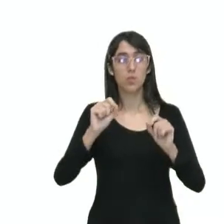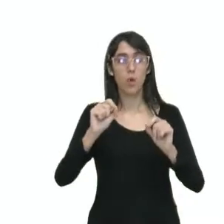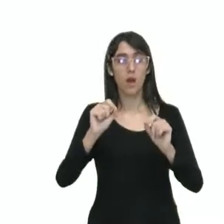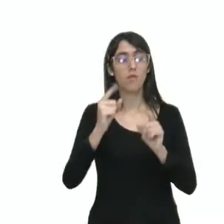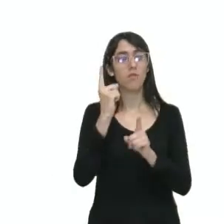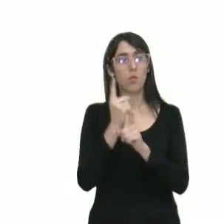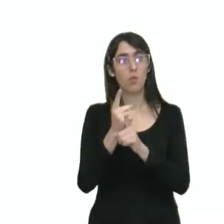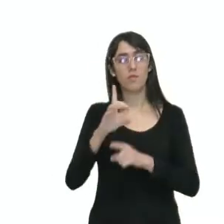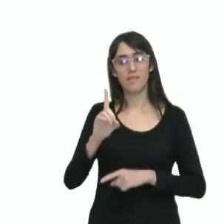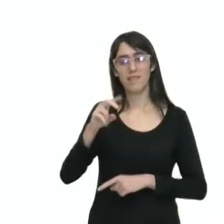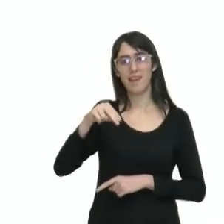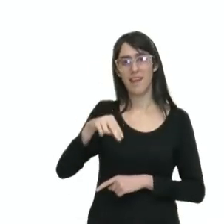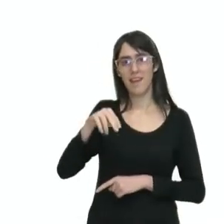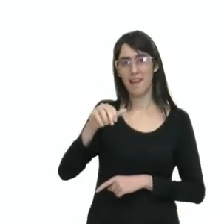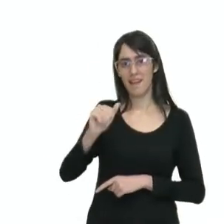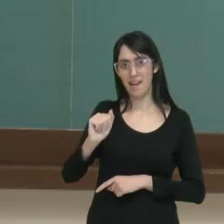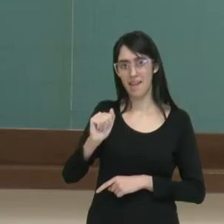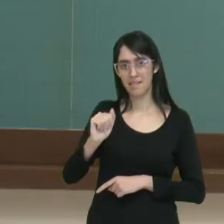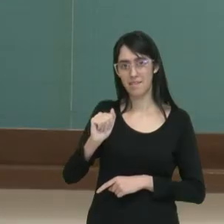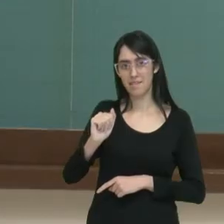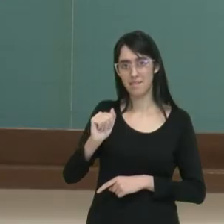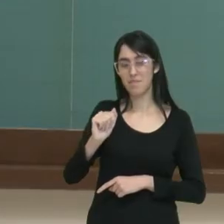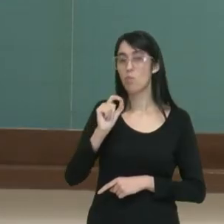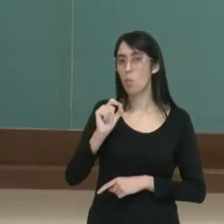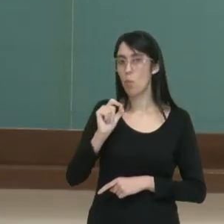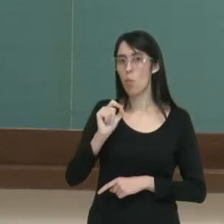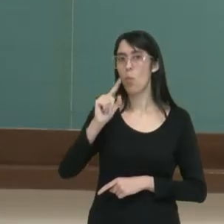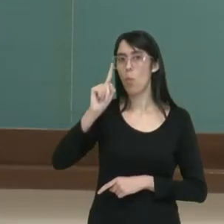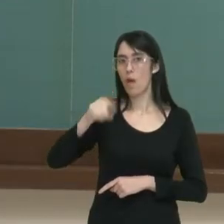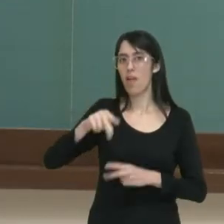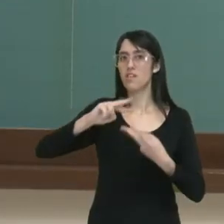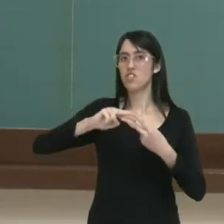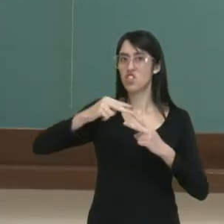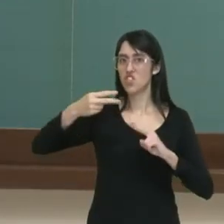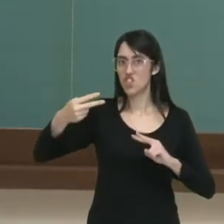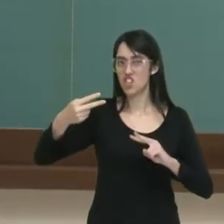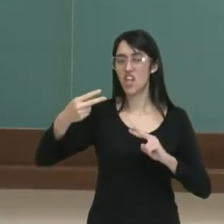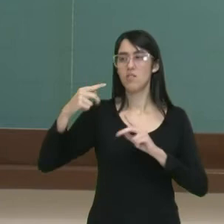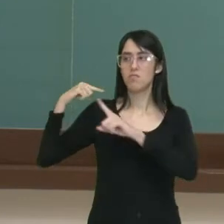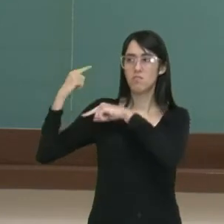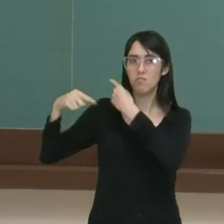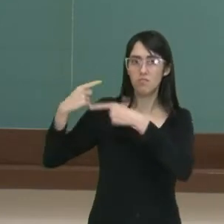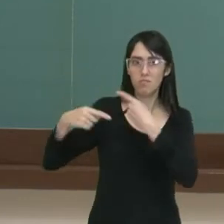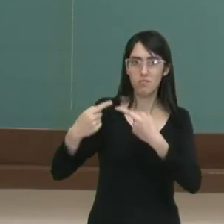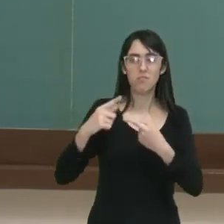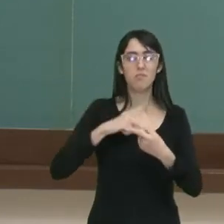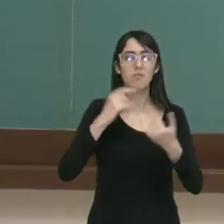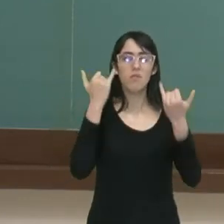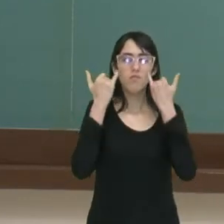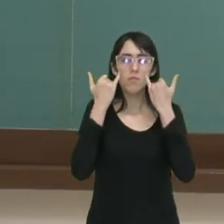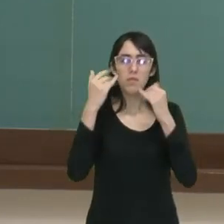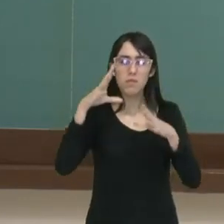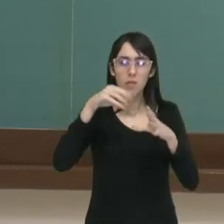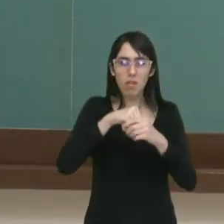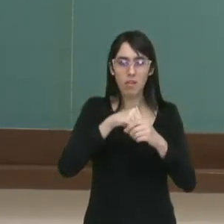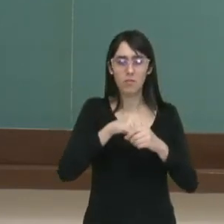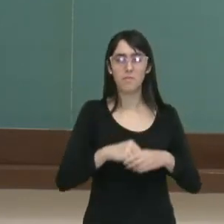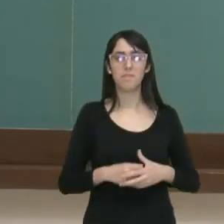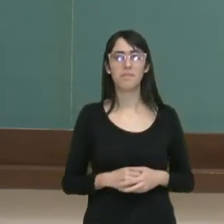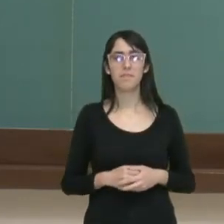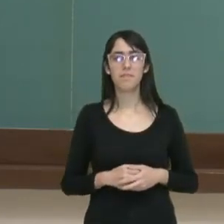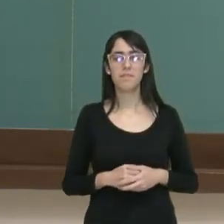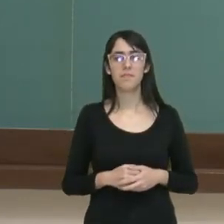o DNA, aquele material genético hereditário que contém as informações. Ele